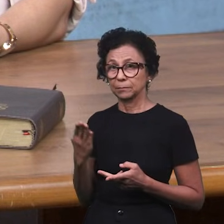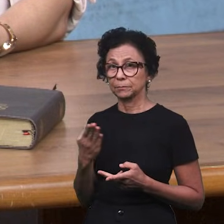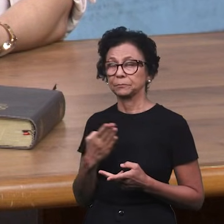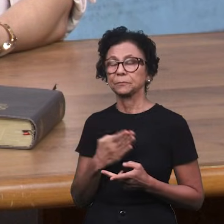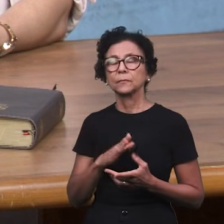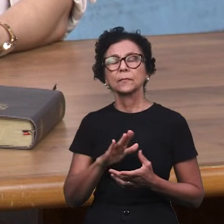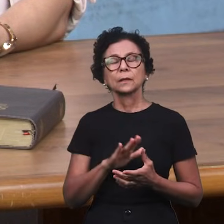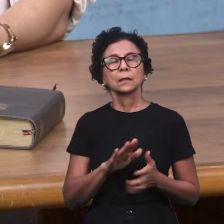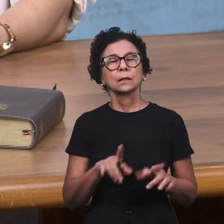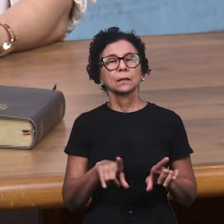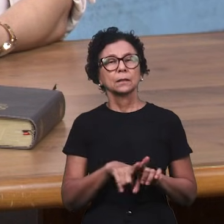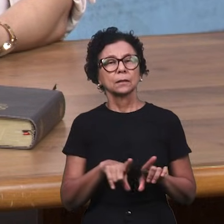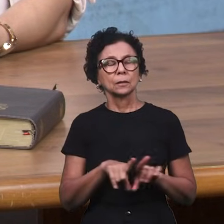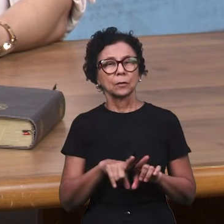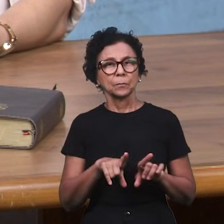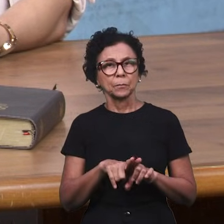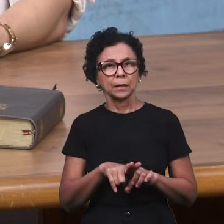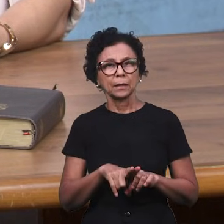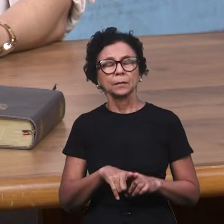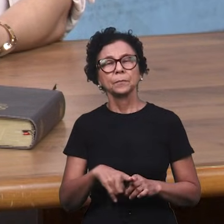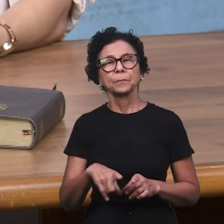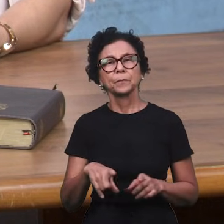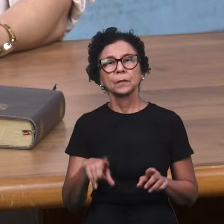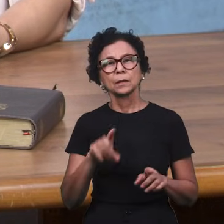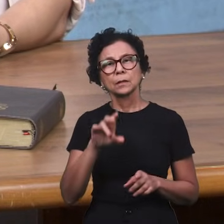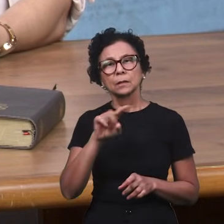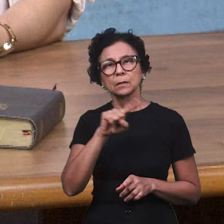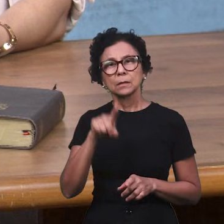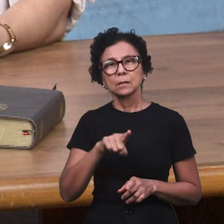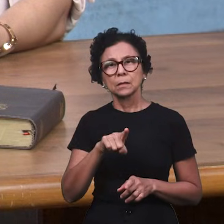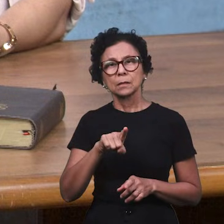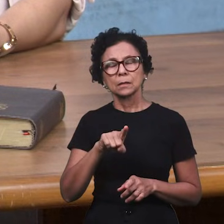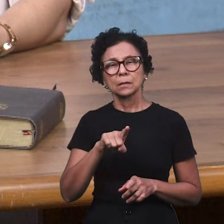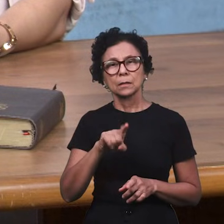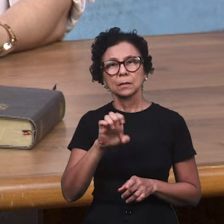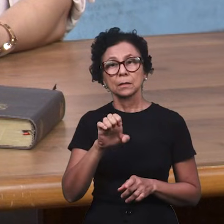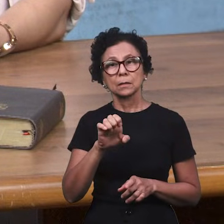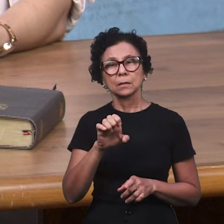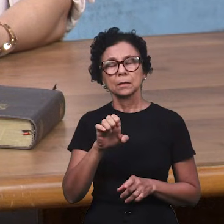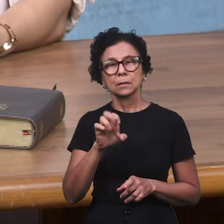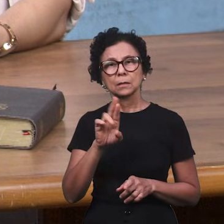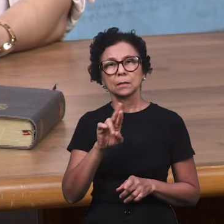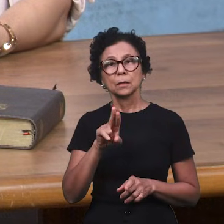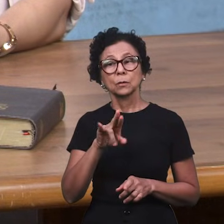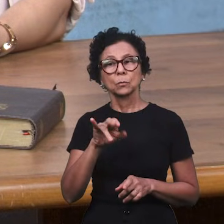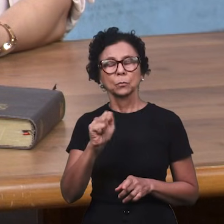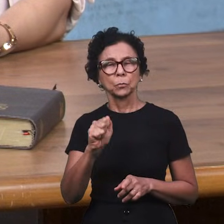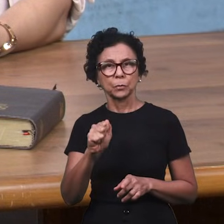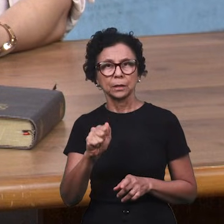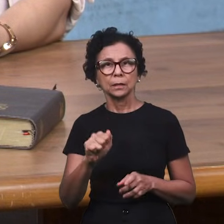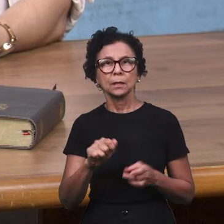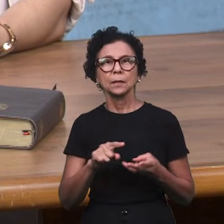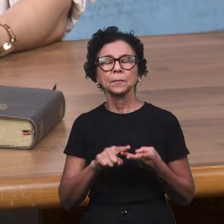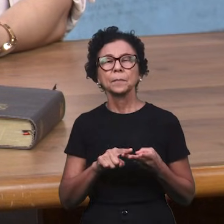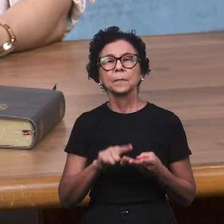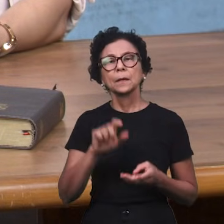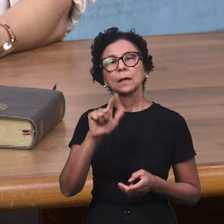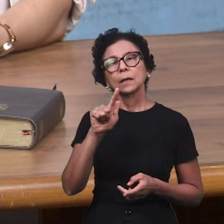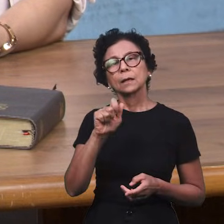de Joabe, filho de Zeruia, Ira, o Itrita, Garebe, o